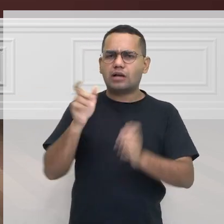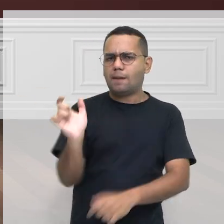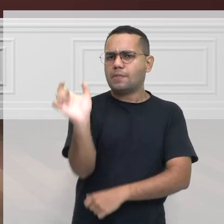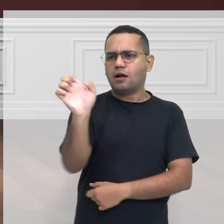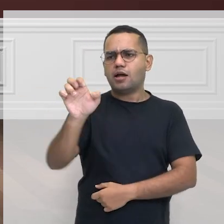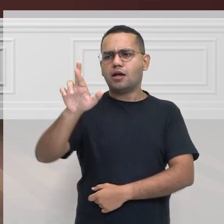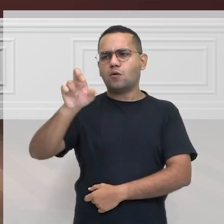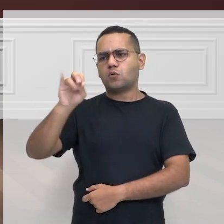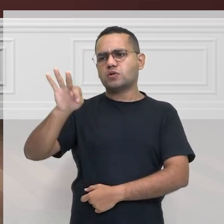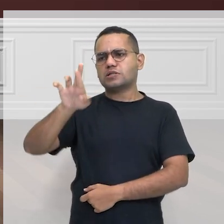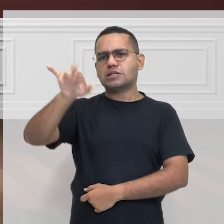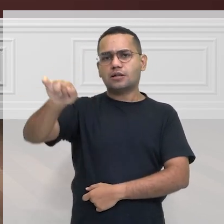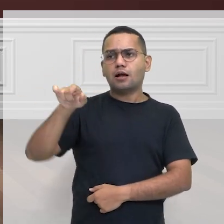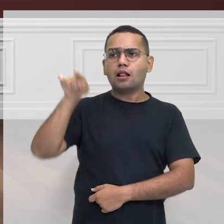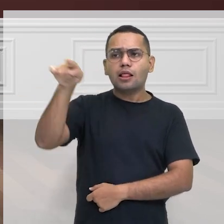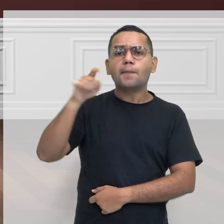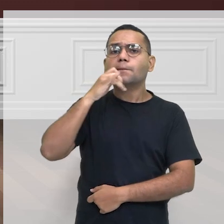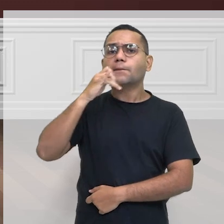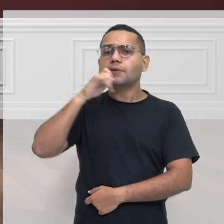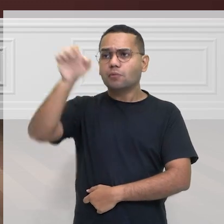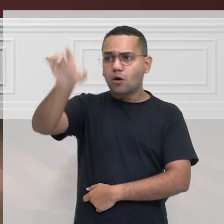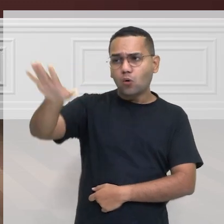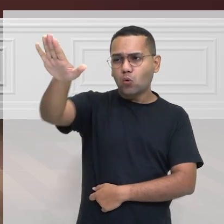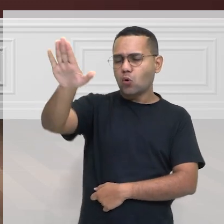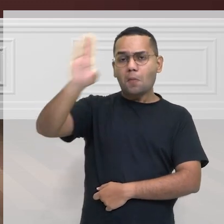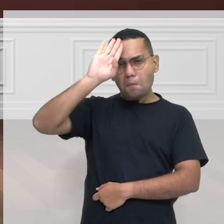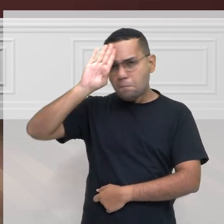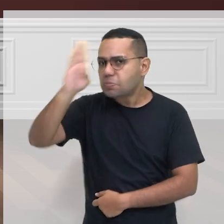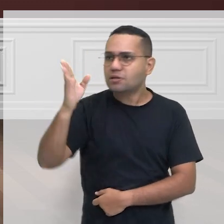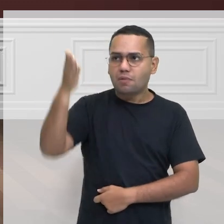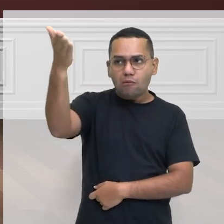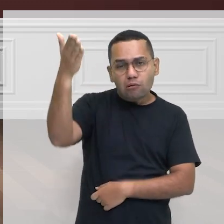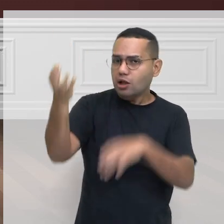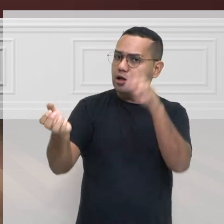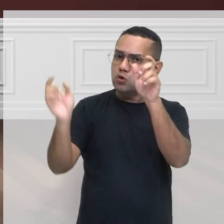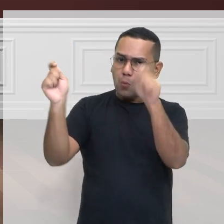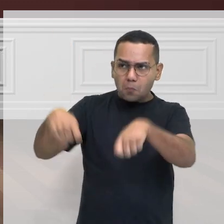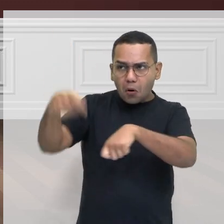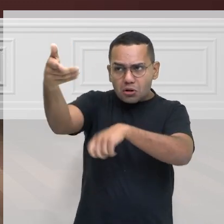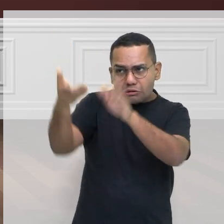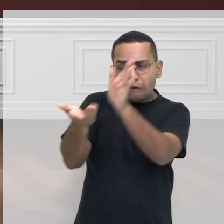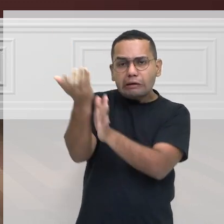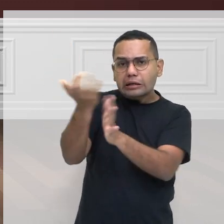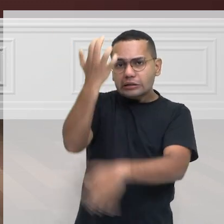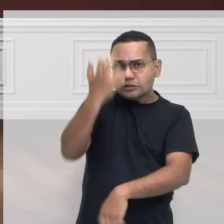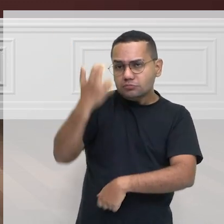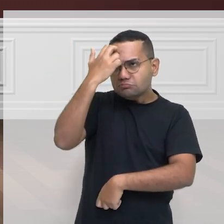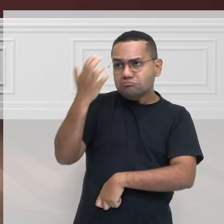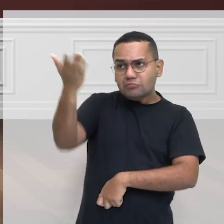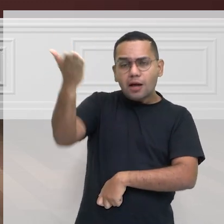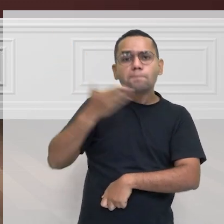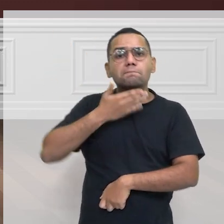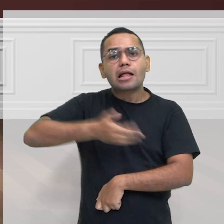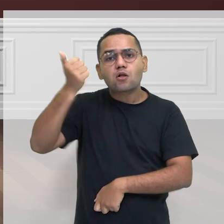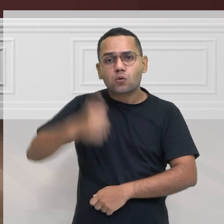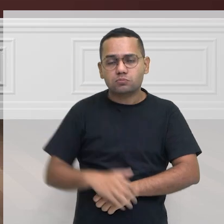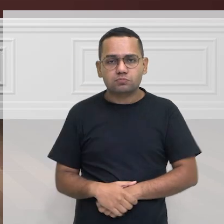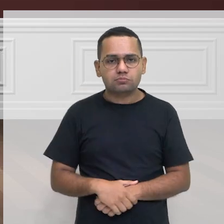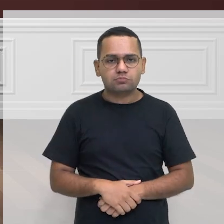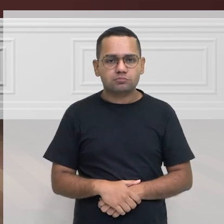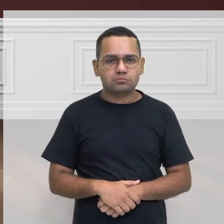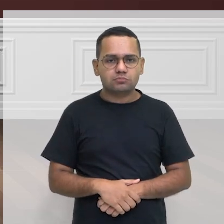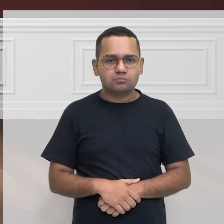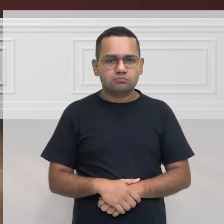A ideia de que a Europa é o centro da cultura mundial. Então, tem essa ideia de que tudo que vem da Europa